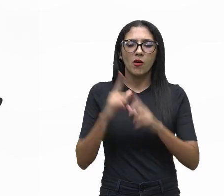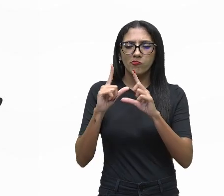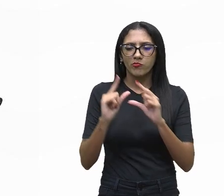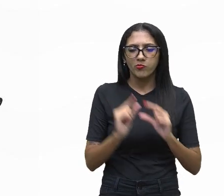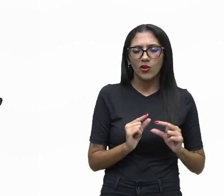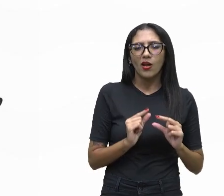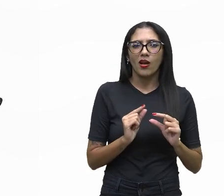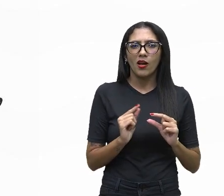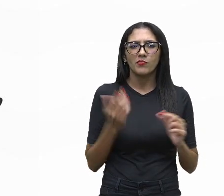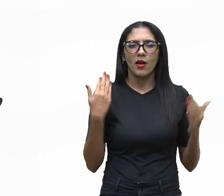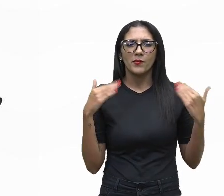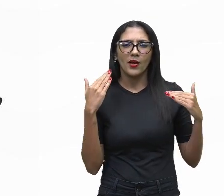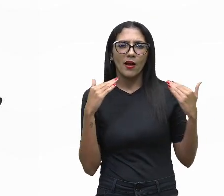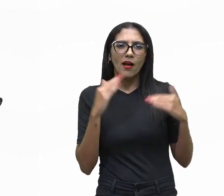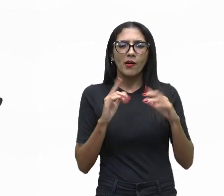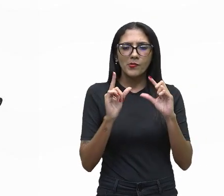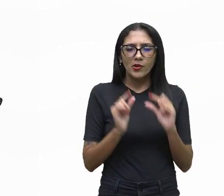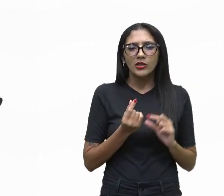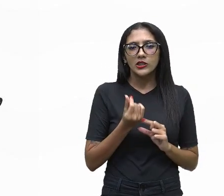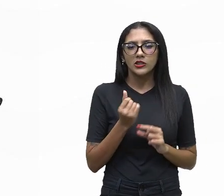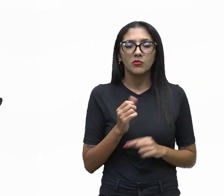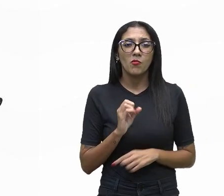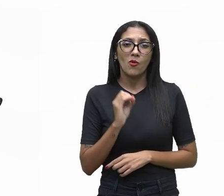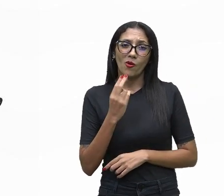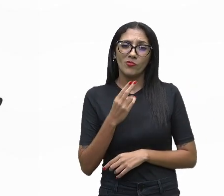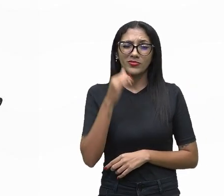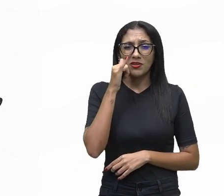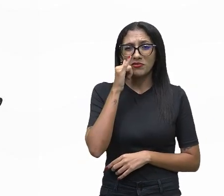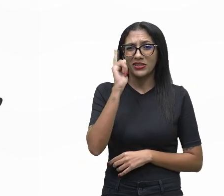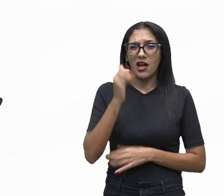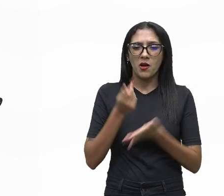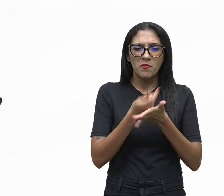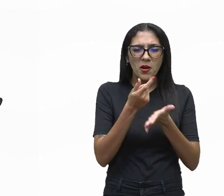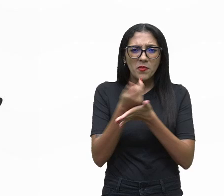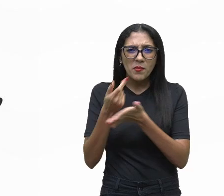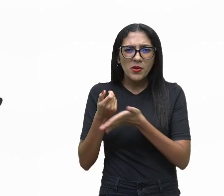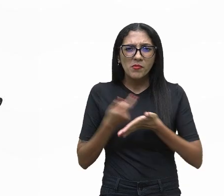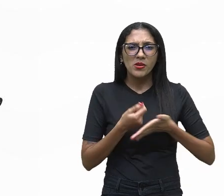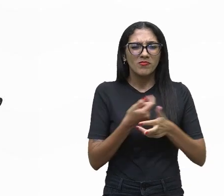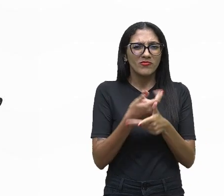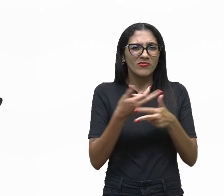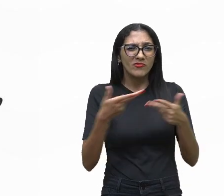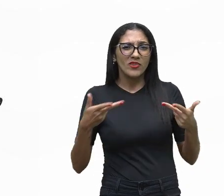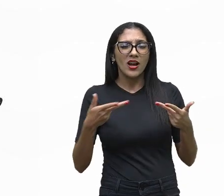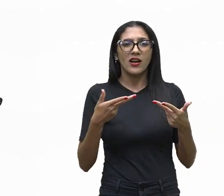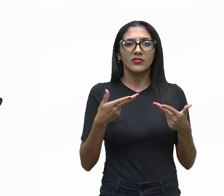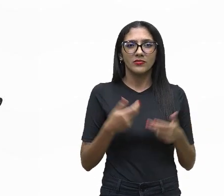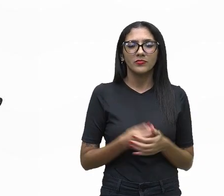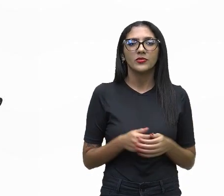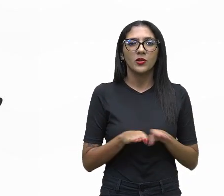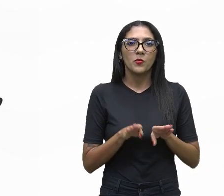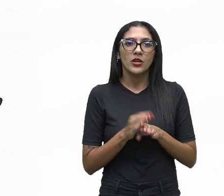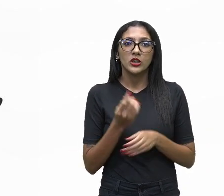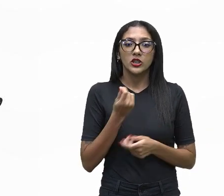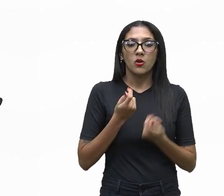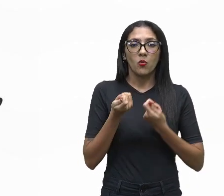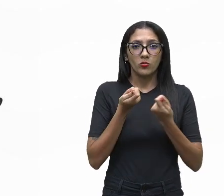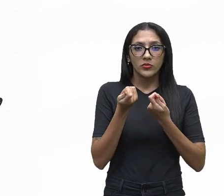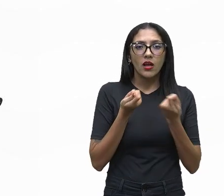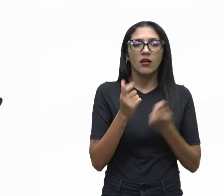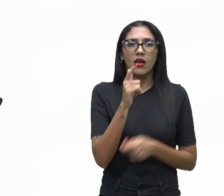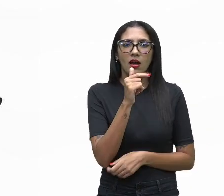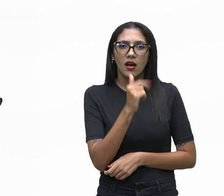ser o caminho. Ou não cair na tentação de compras desnecessárias e também economizar em água,